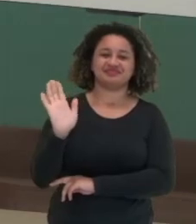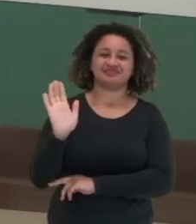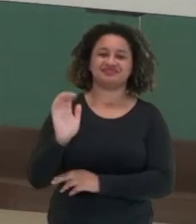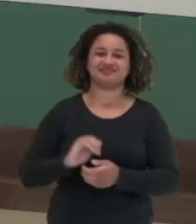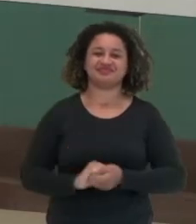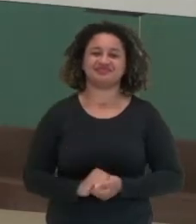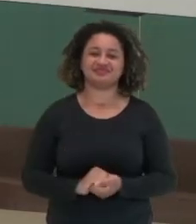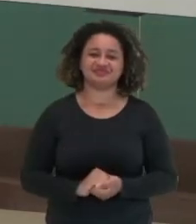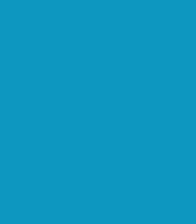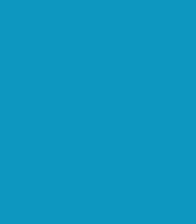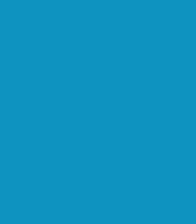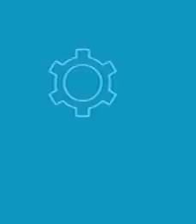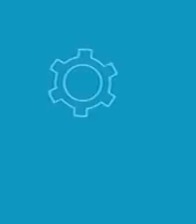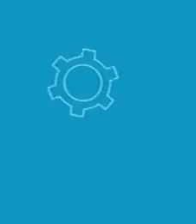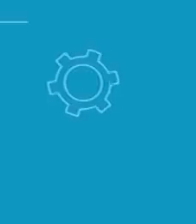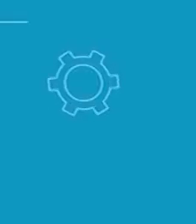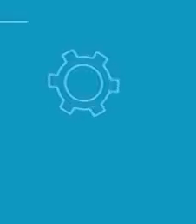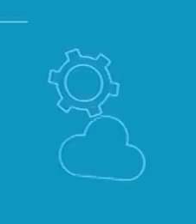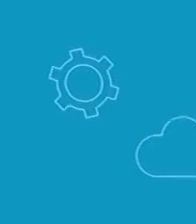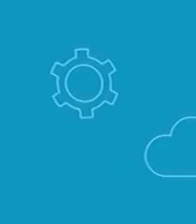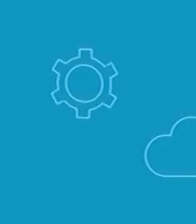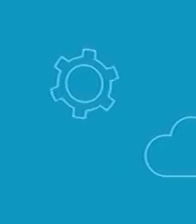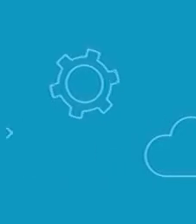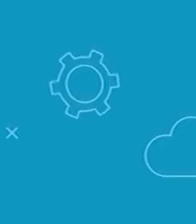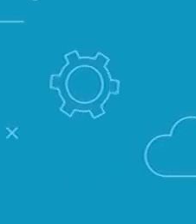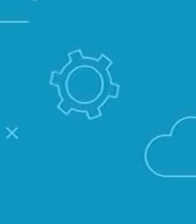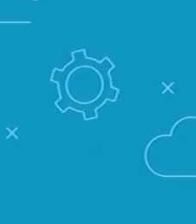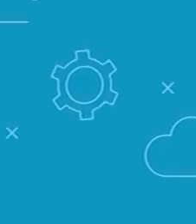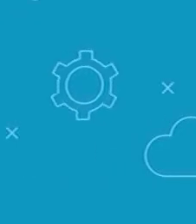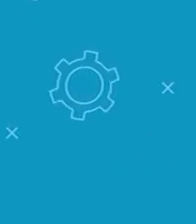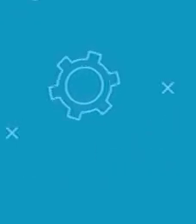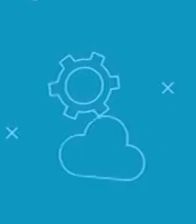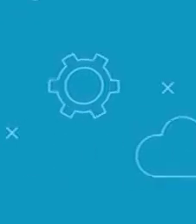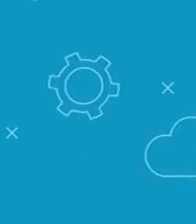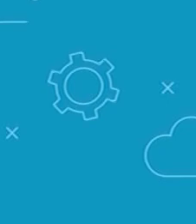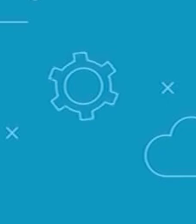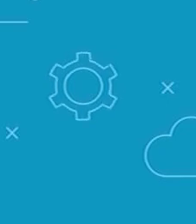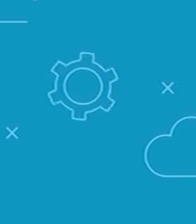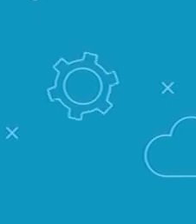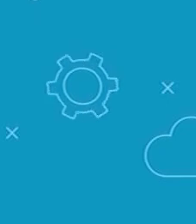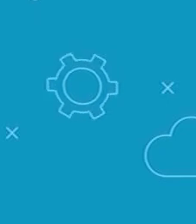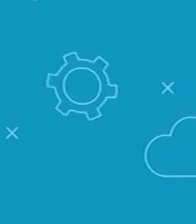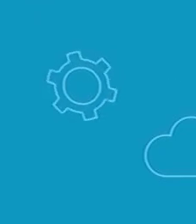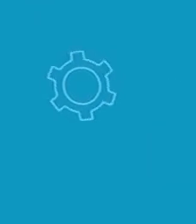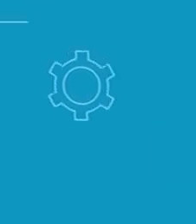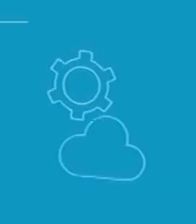breve!